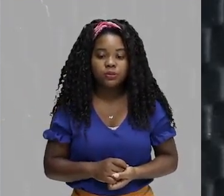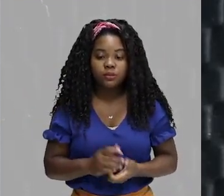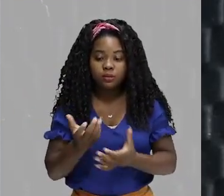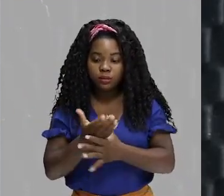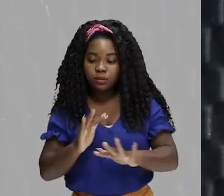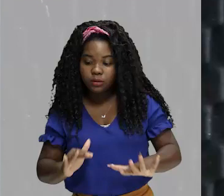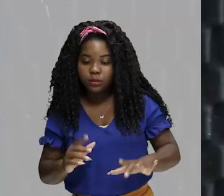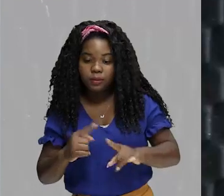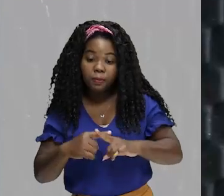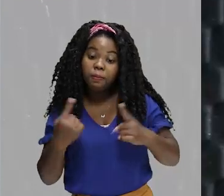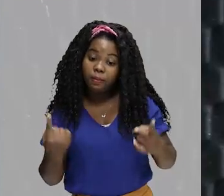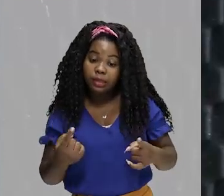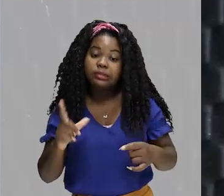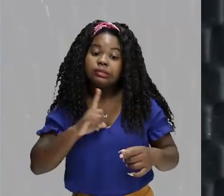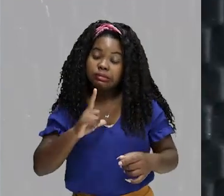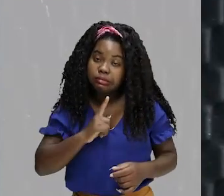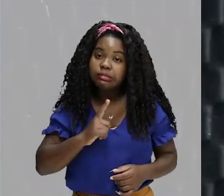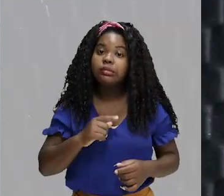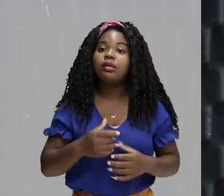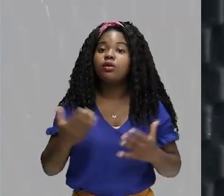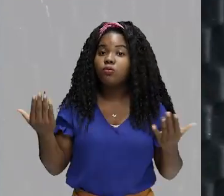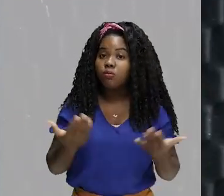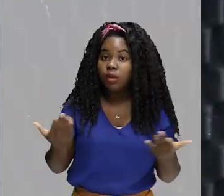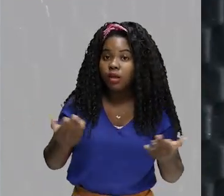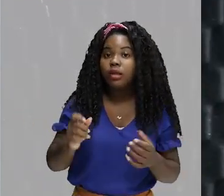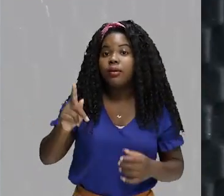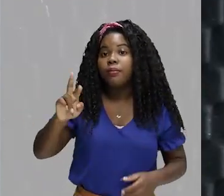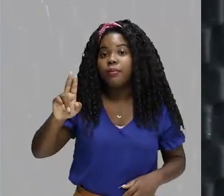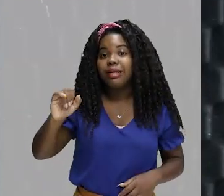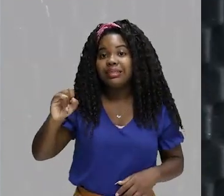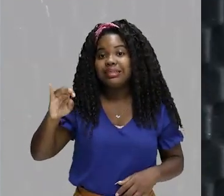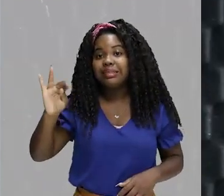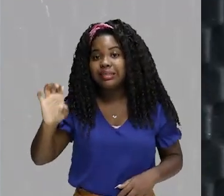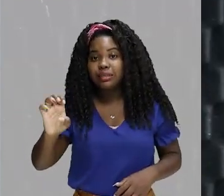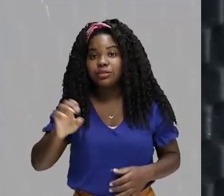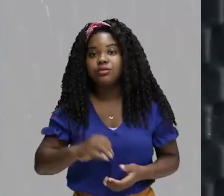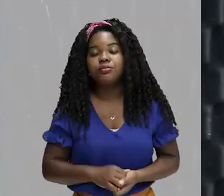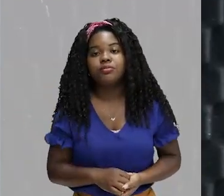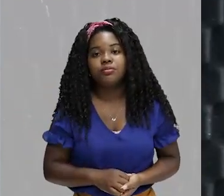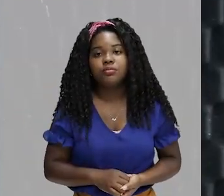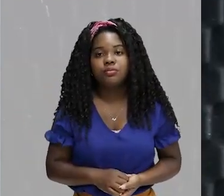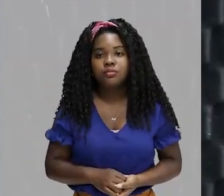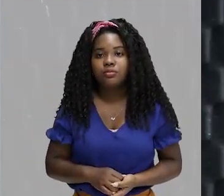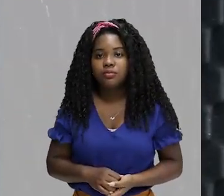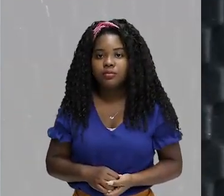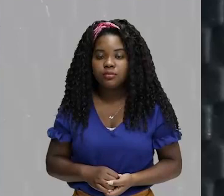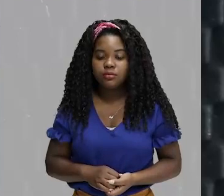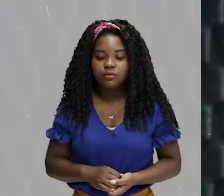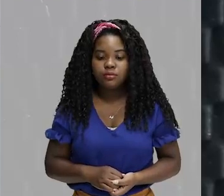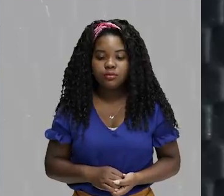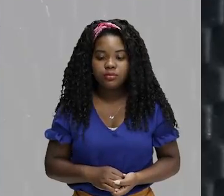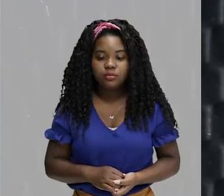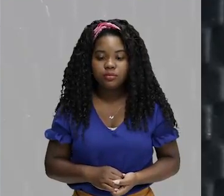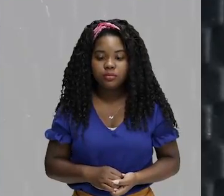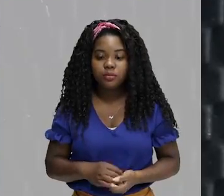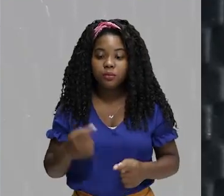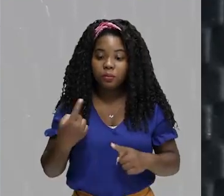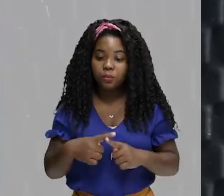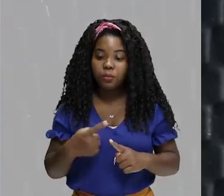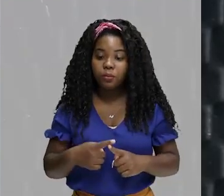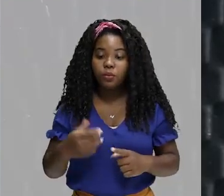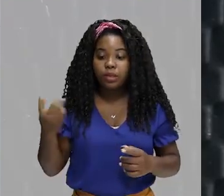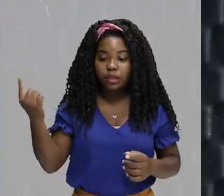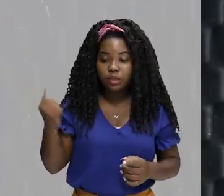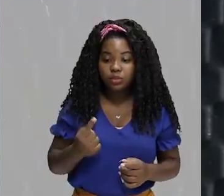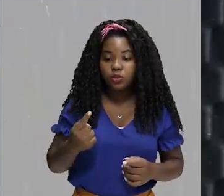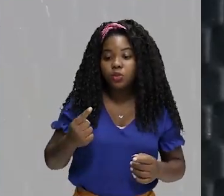acabadas, o seu efeito se mantém no presente, tá? A pessoa já veio, já passou, mas mantém-se no presente porque ela veio